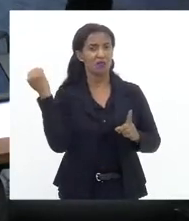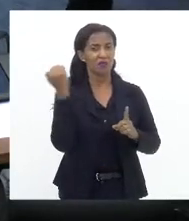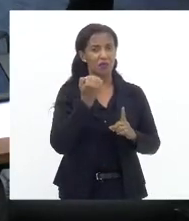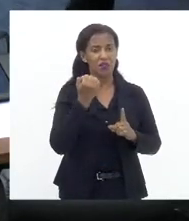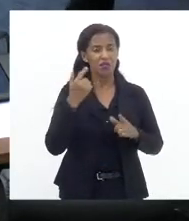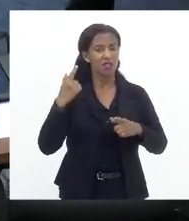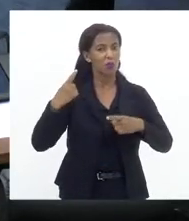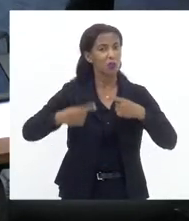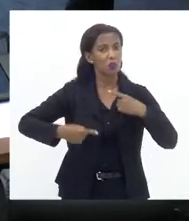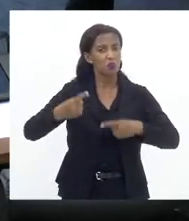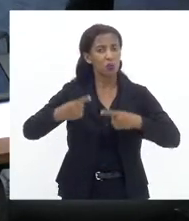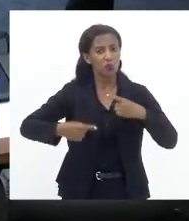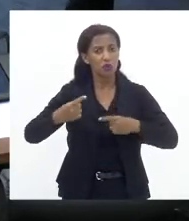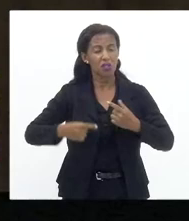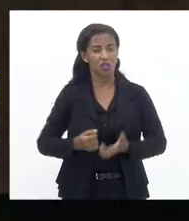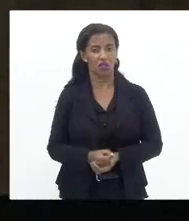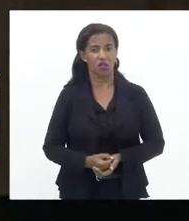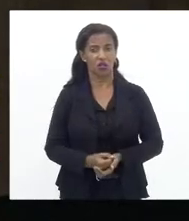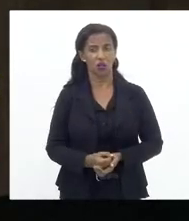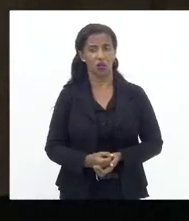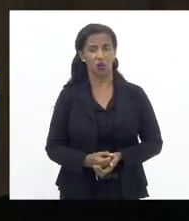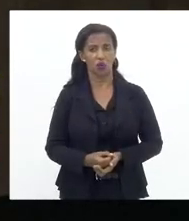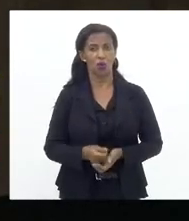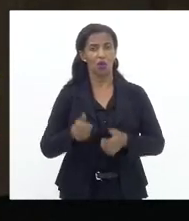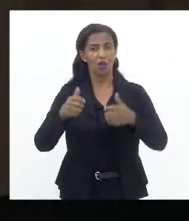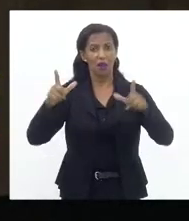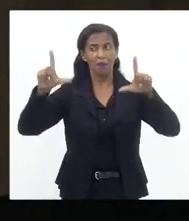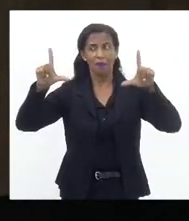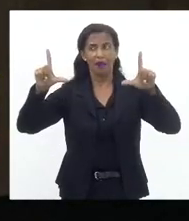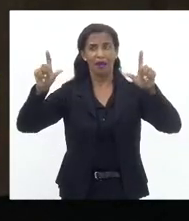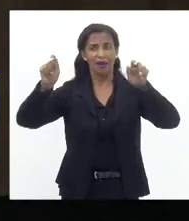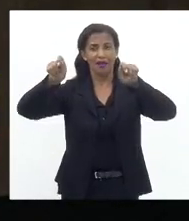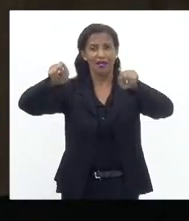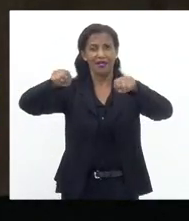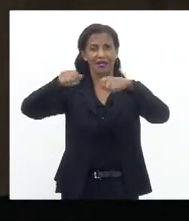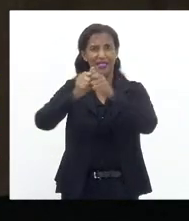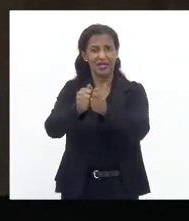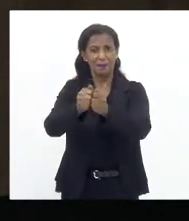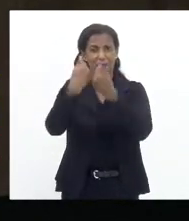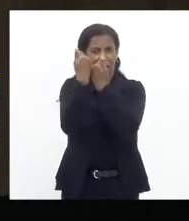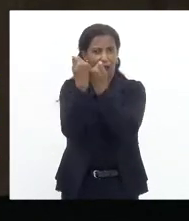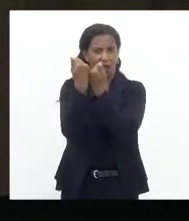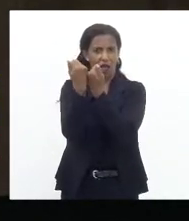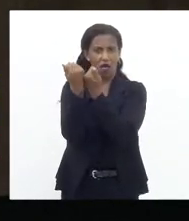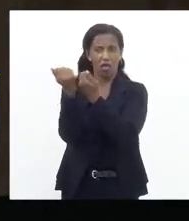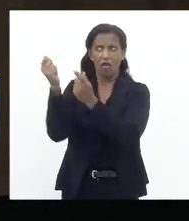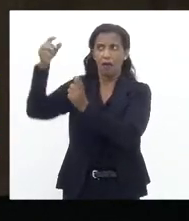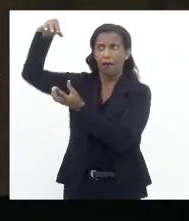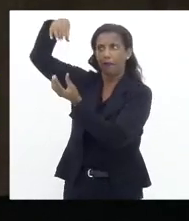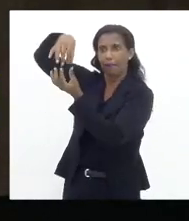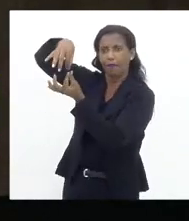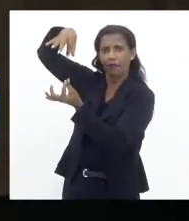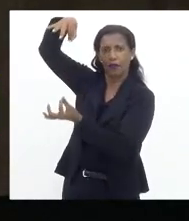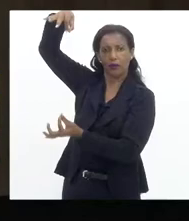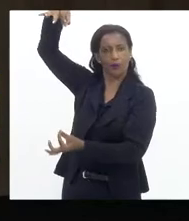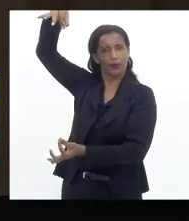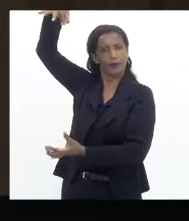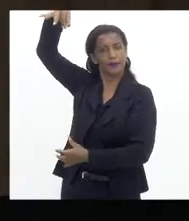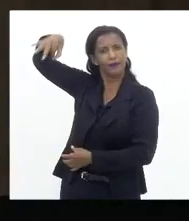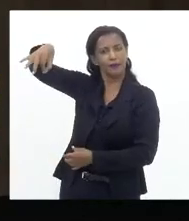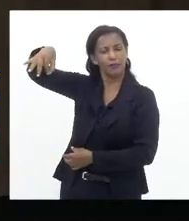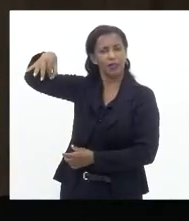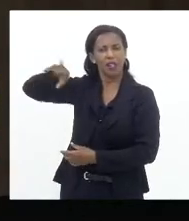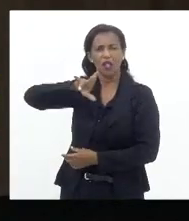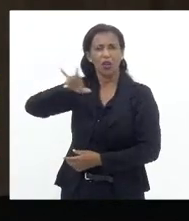político tipo de ou porque quebrou a placa de Marielle colocou em seu gabinete trípode ou e não é à toa senhora